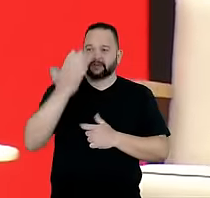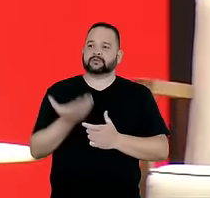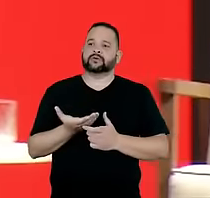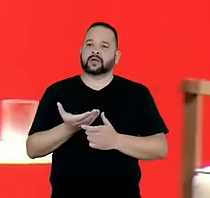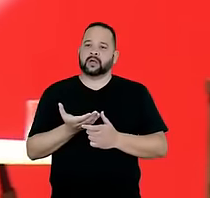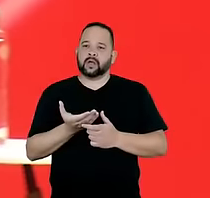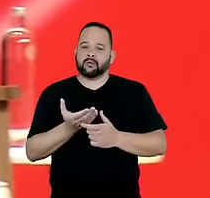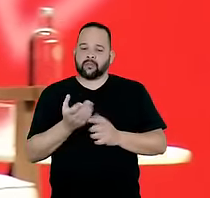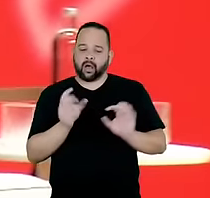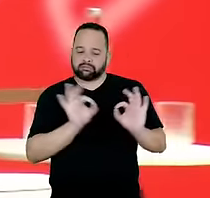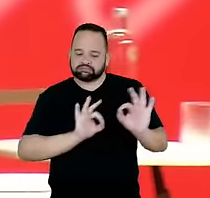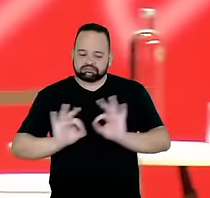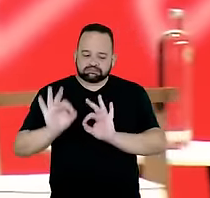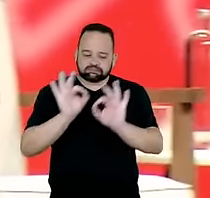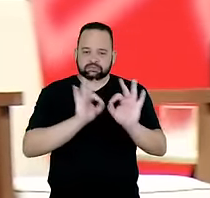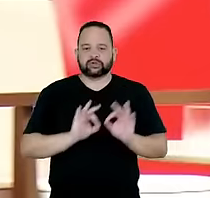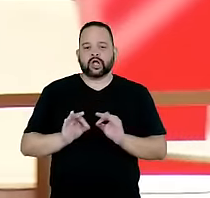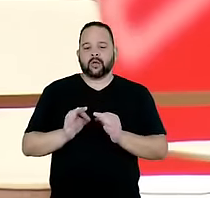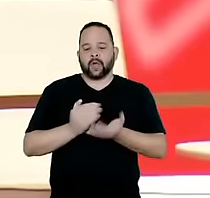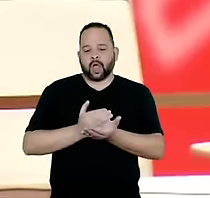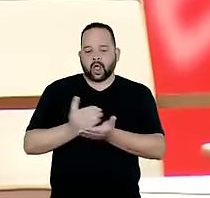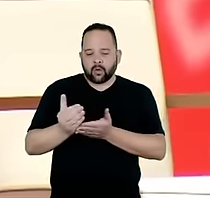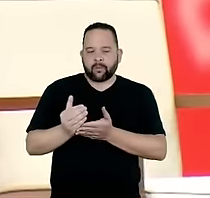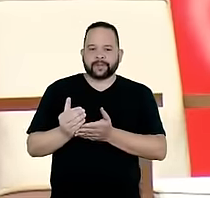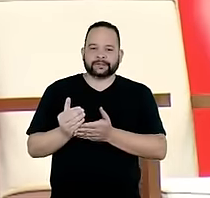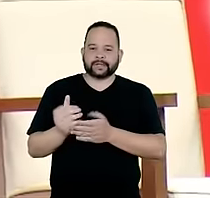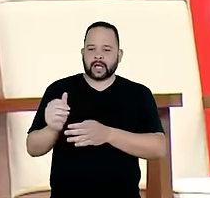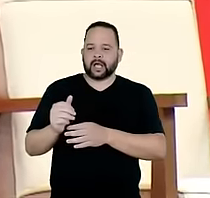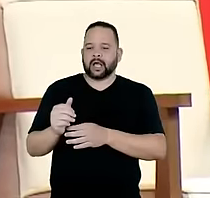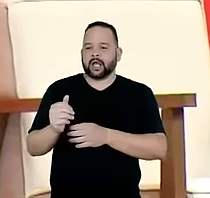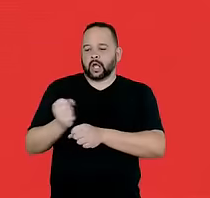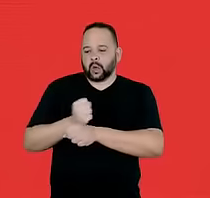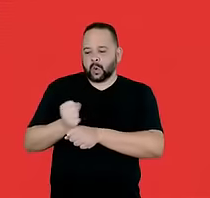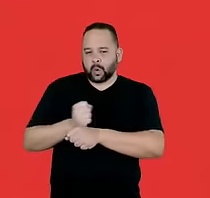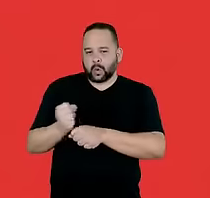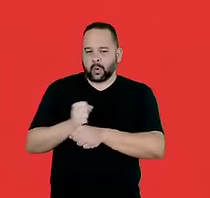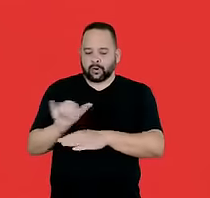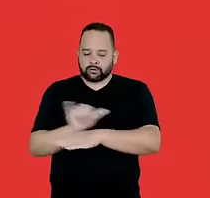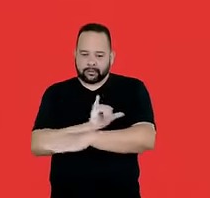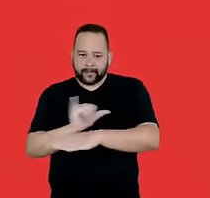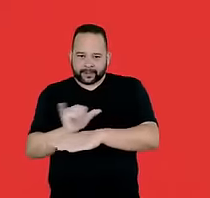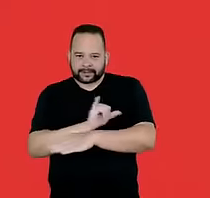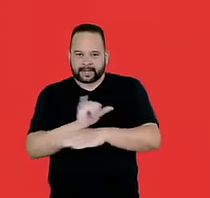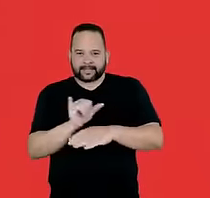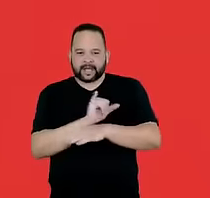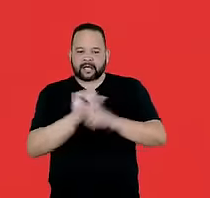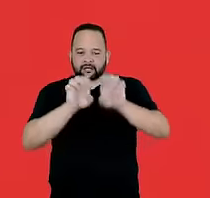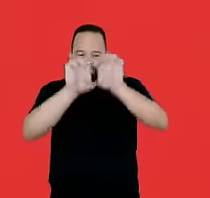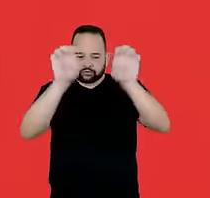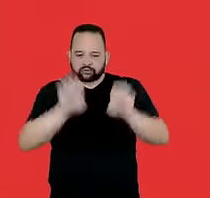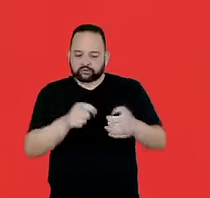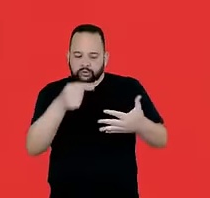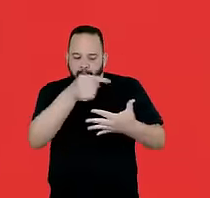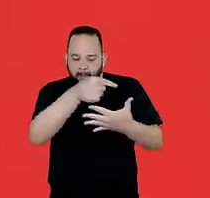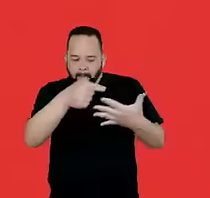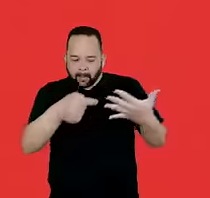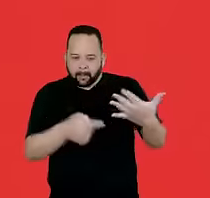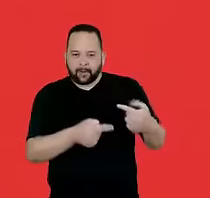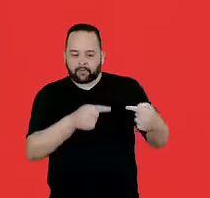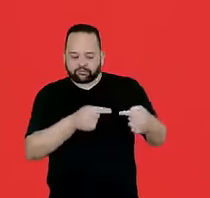o ano com uma estratégia de investimentos muito bem estruturada a gente também vai